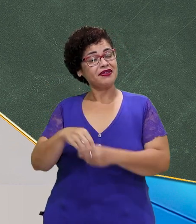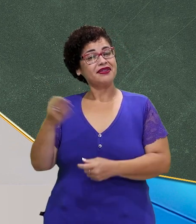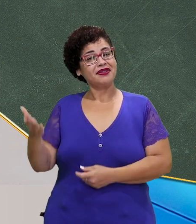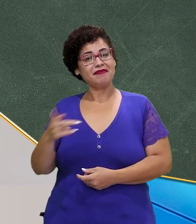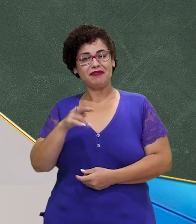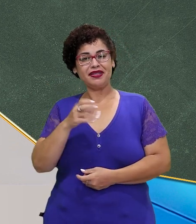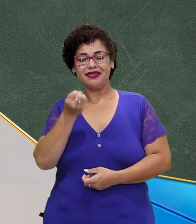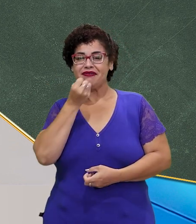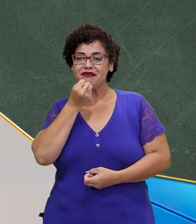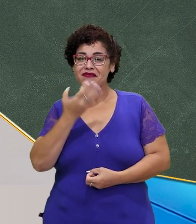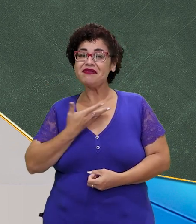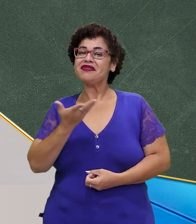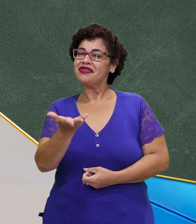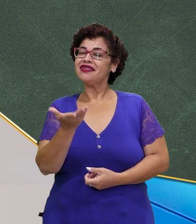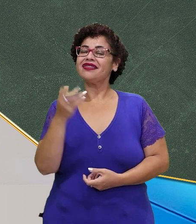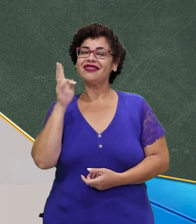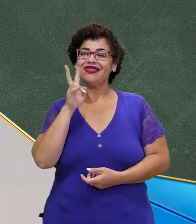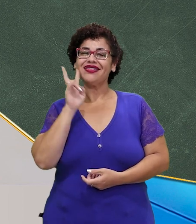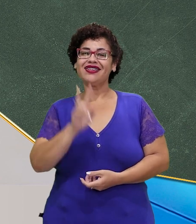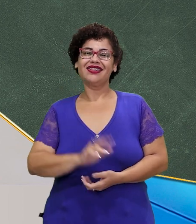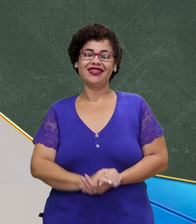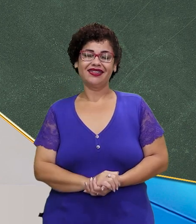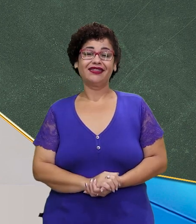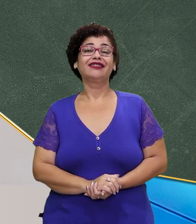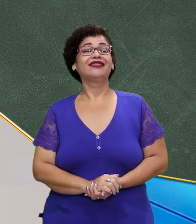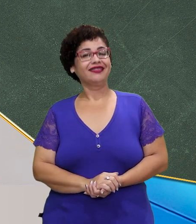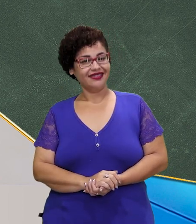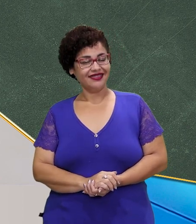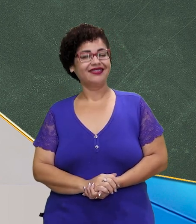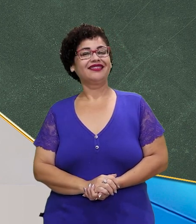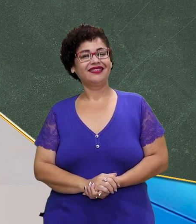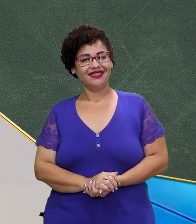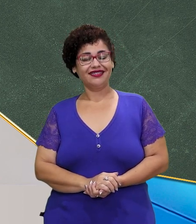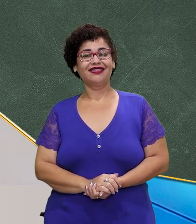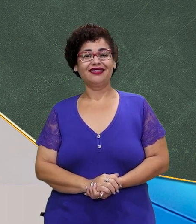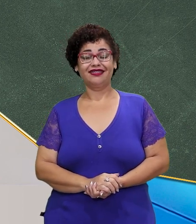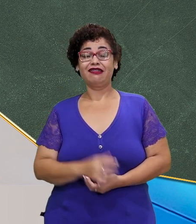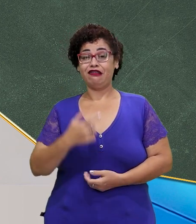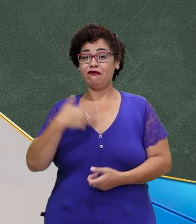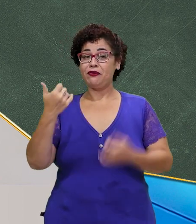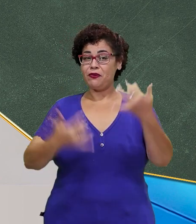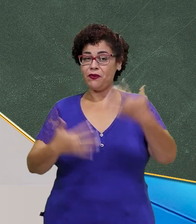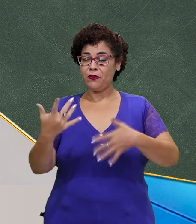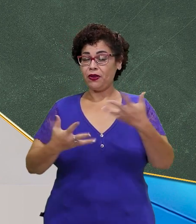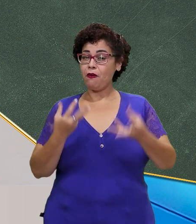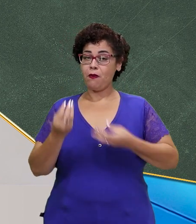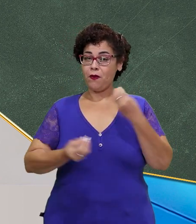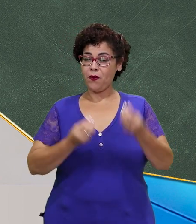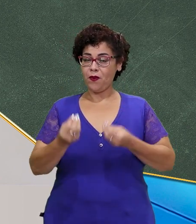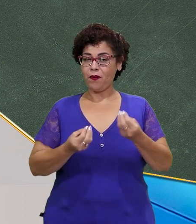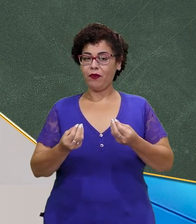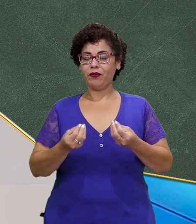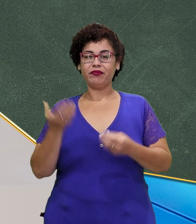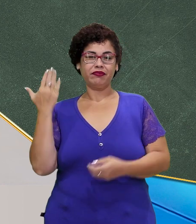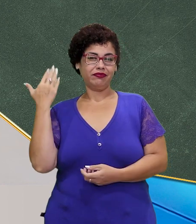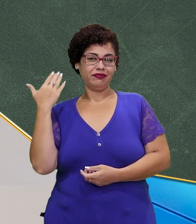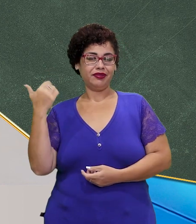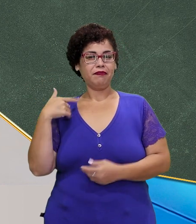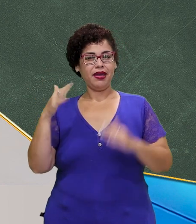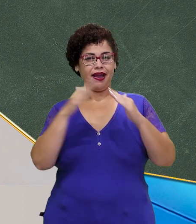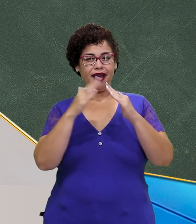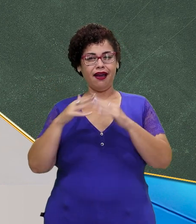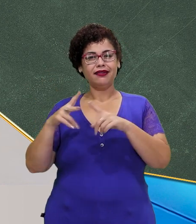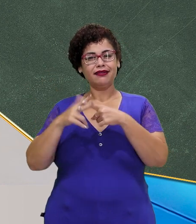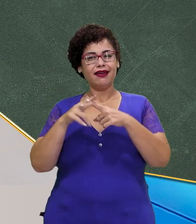Priscila. Conta pra gente essa história, professora. Isso mesmo. Vou contar como foi. Recentemente,